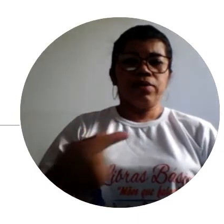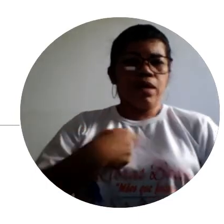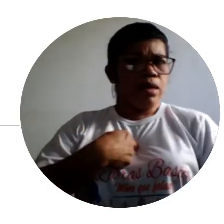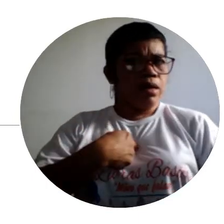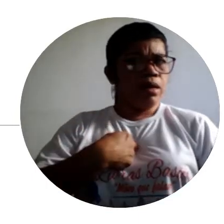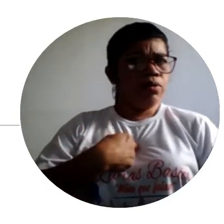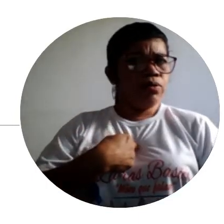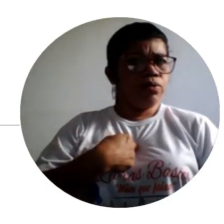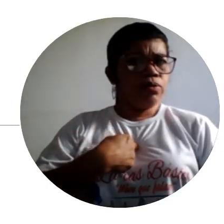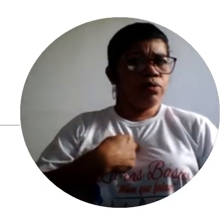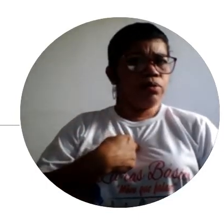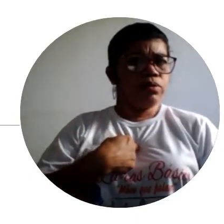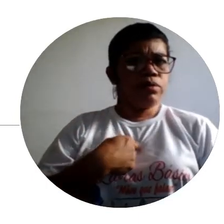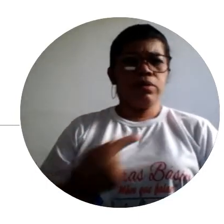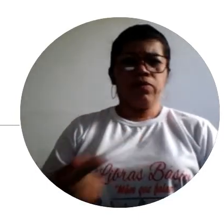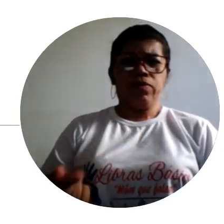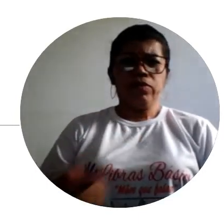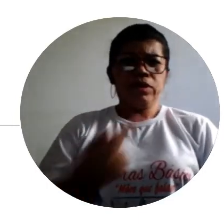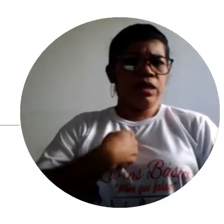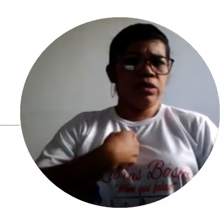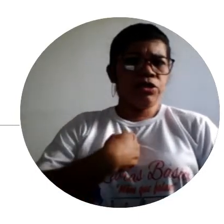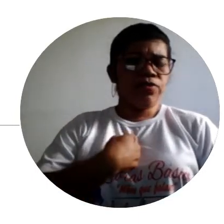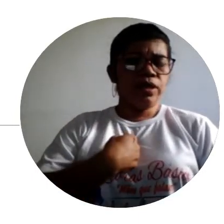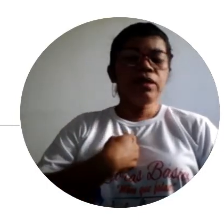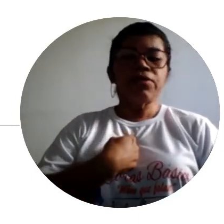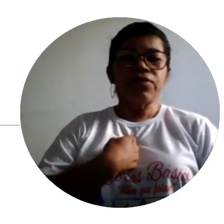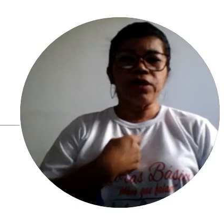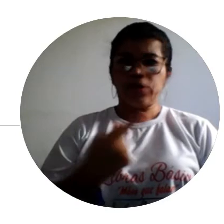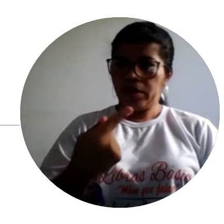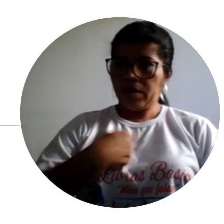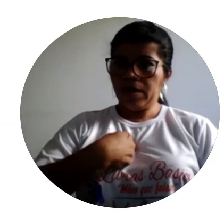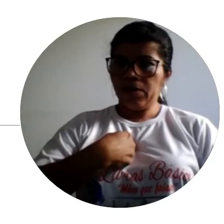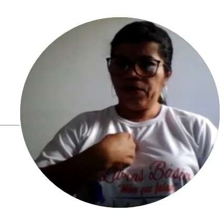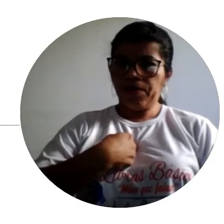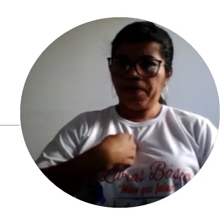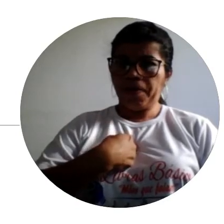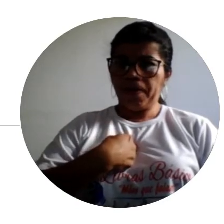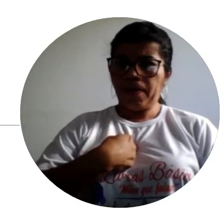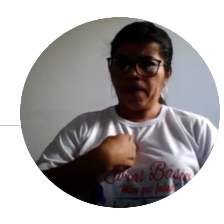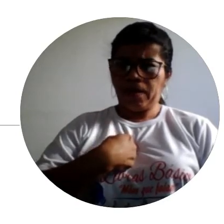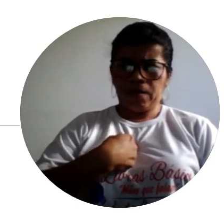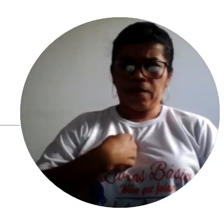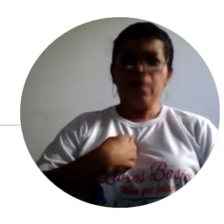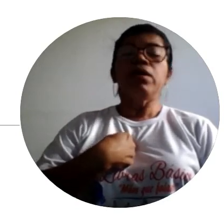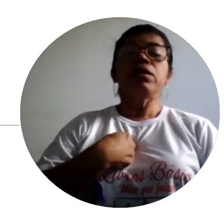Aqui, ó, eu, então, direção já foi aqui na frente, eu.